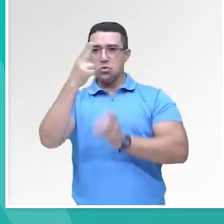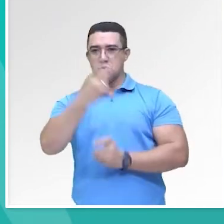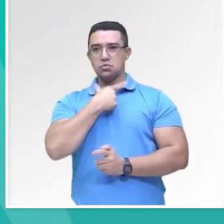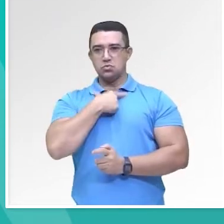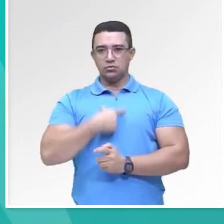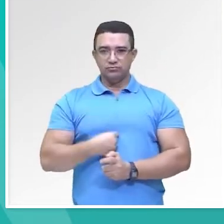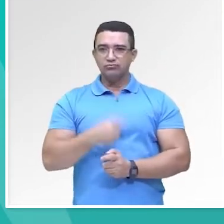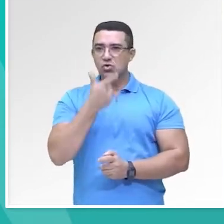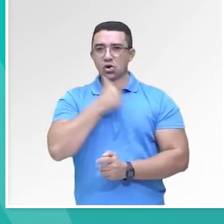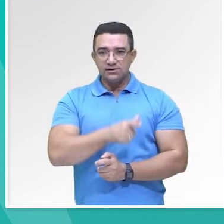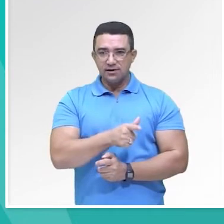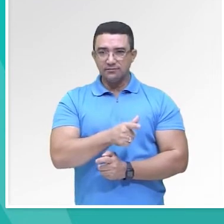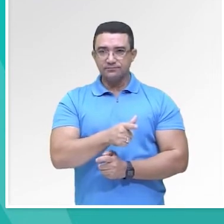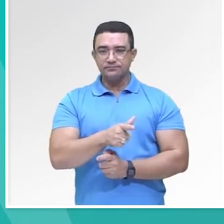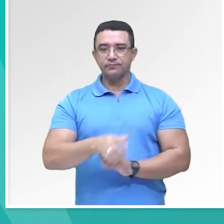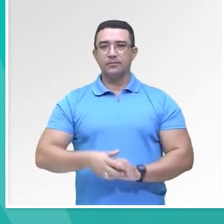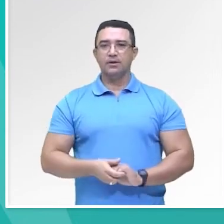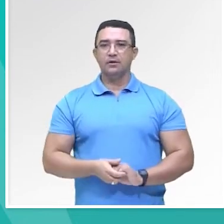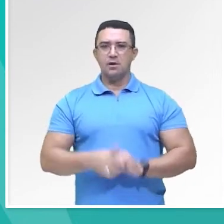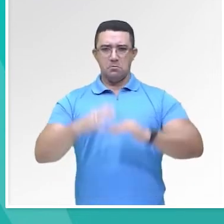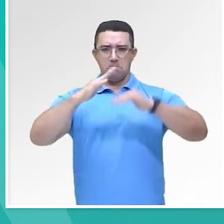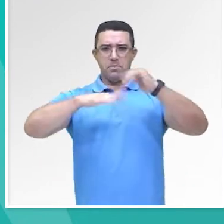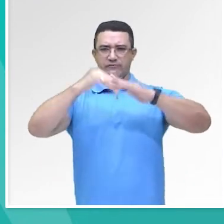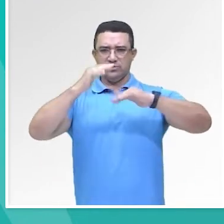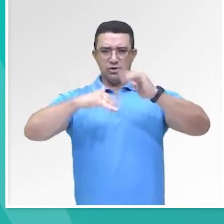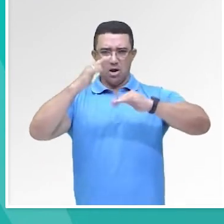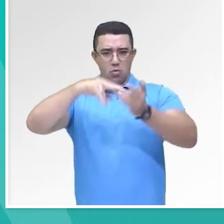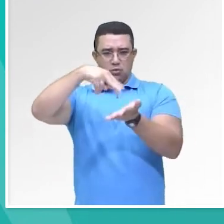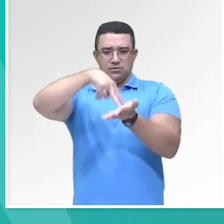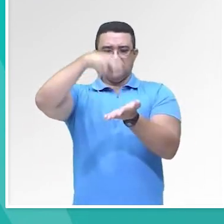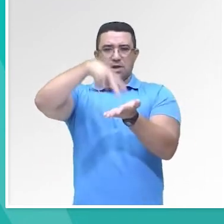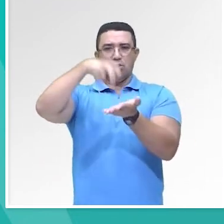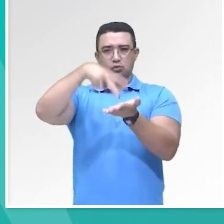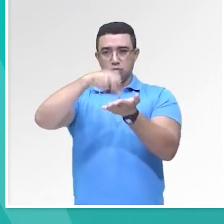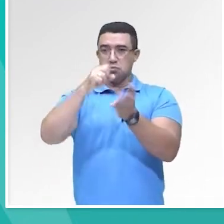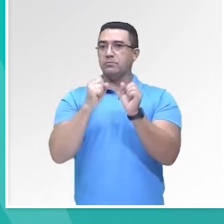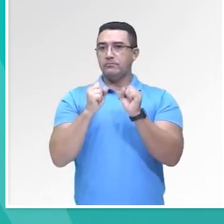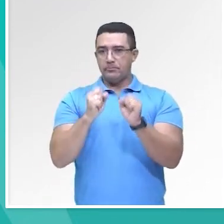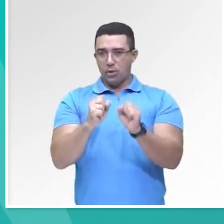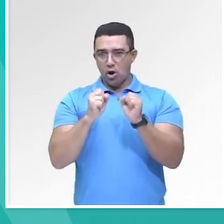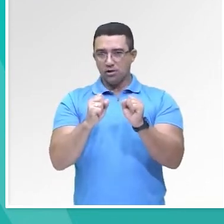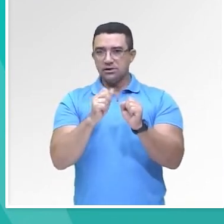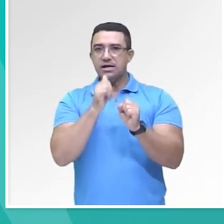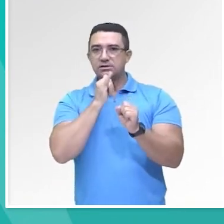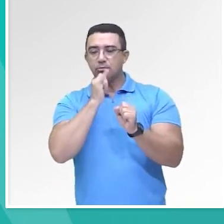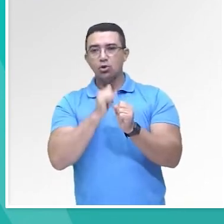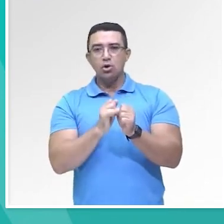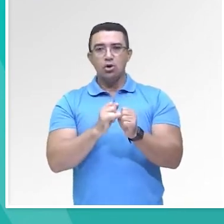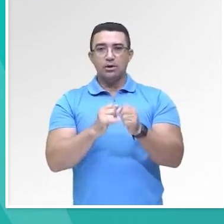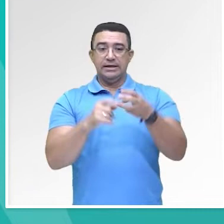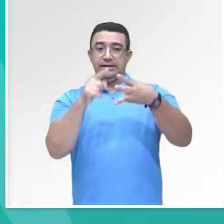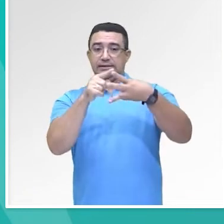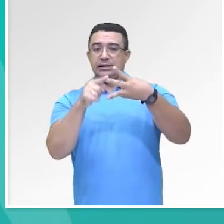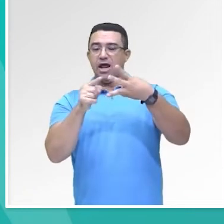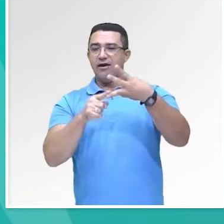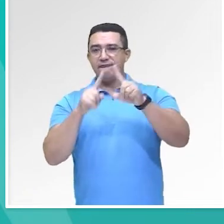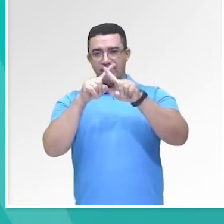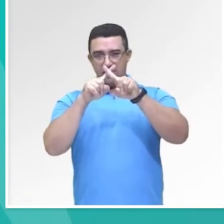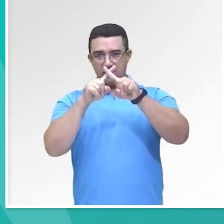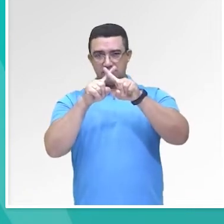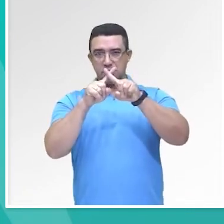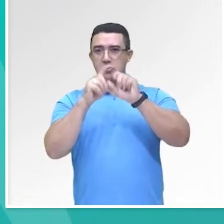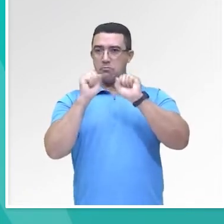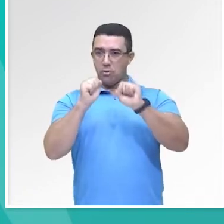tá? Lembrando que o atleta de salto em distância, ele tem 3 tentativas. Ele não pode queimar a linha, né, a linha